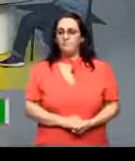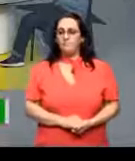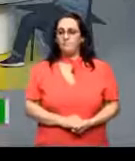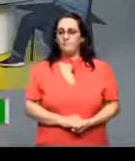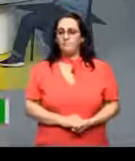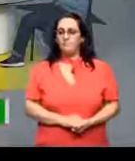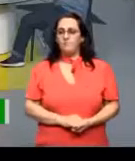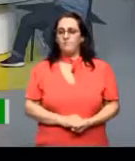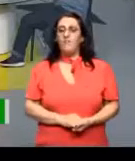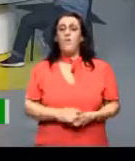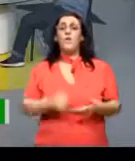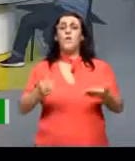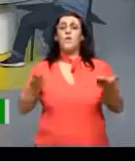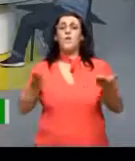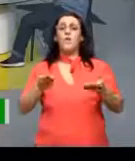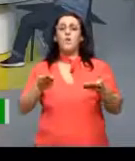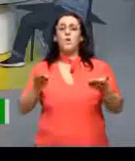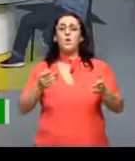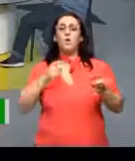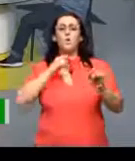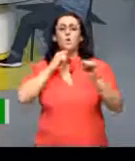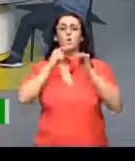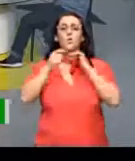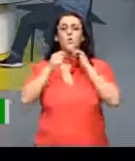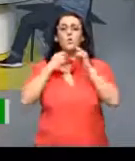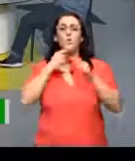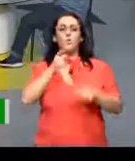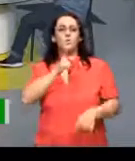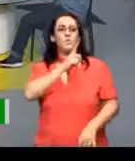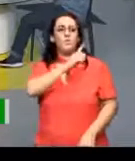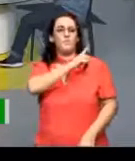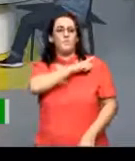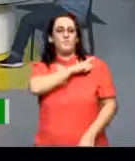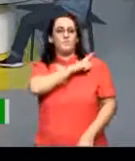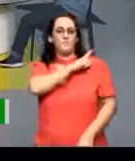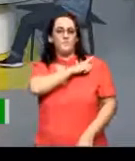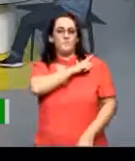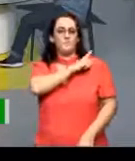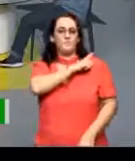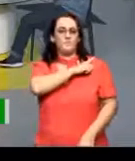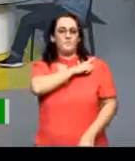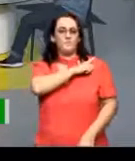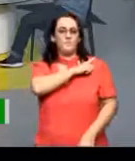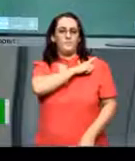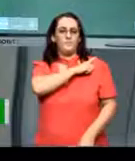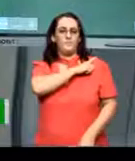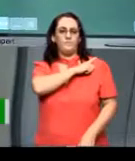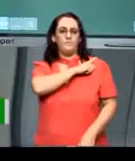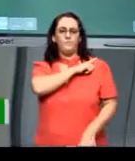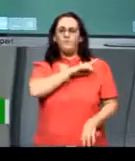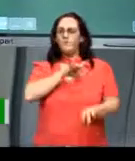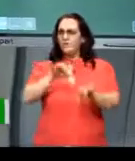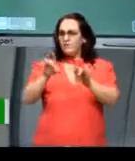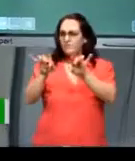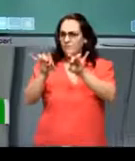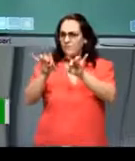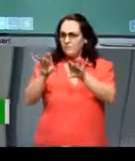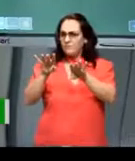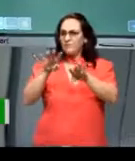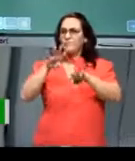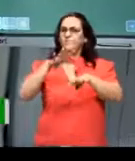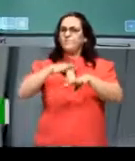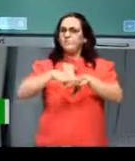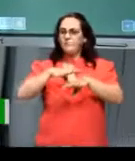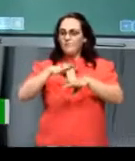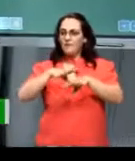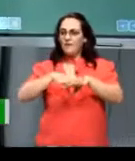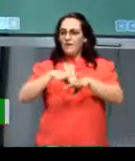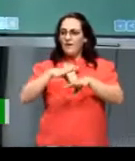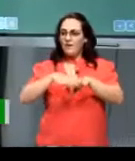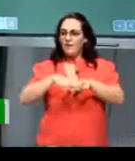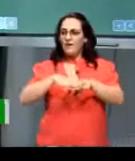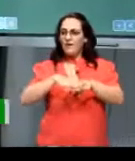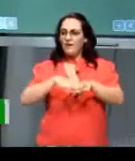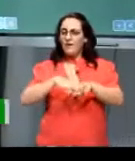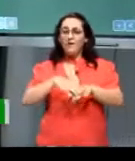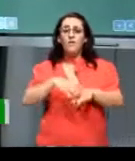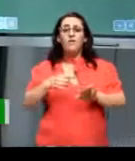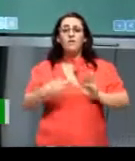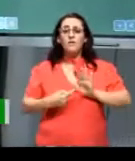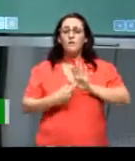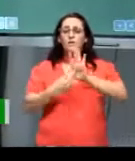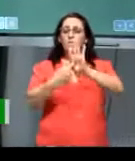E agora uma dúvida do 1º ano, professor Alexandre. É só na matemática que aparece a notação